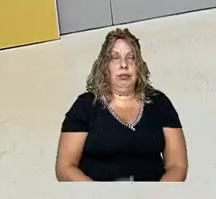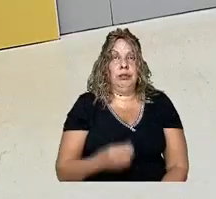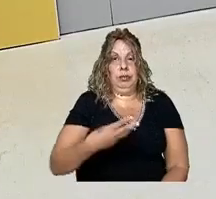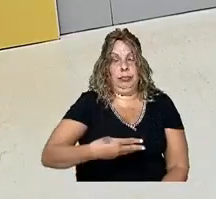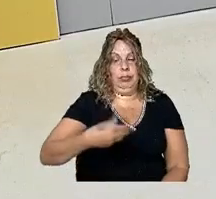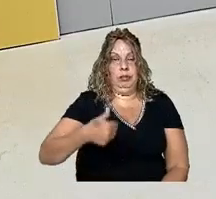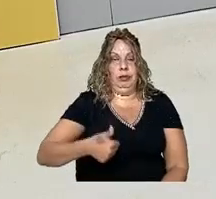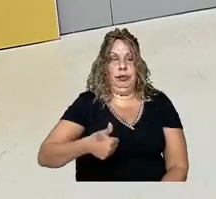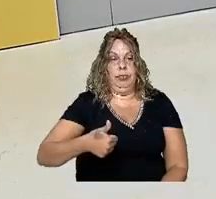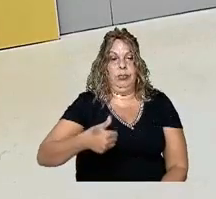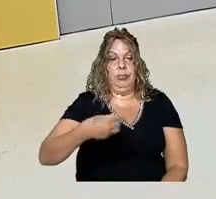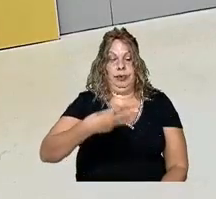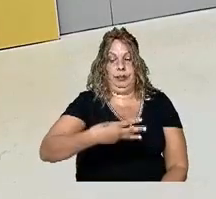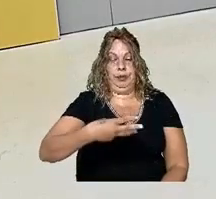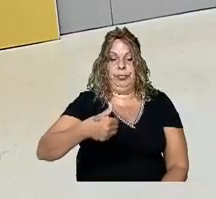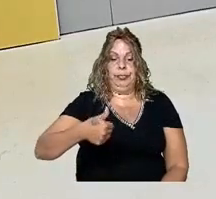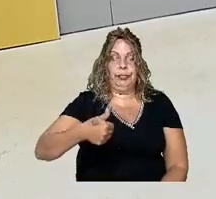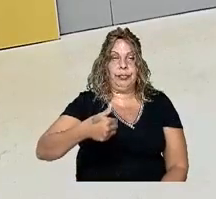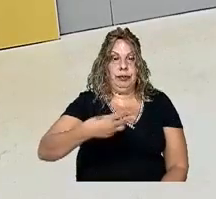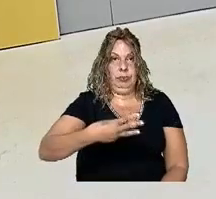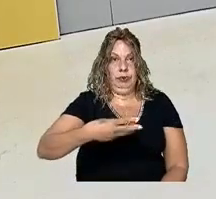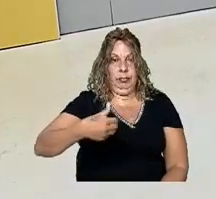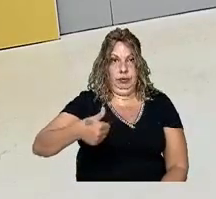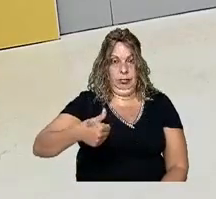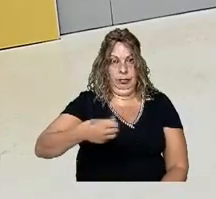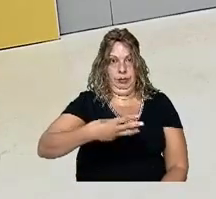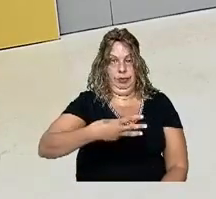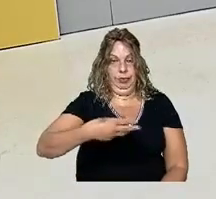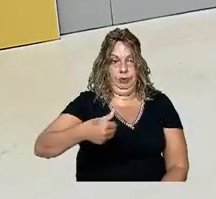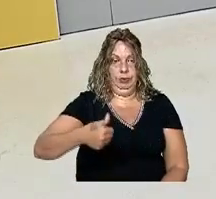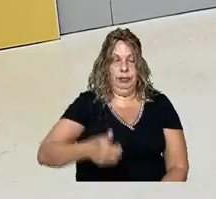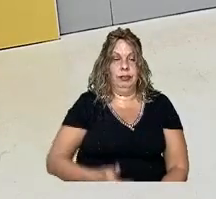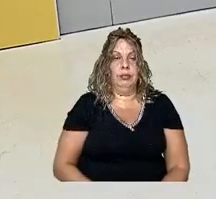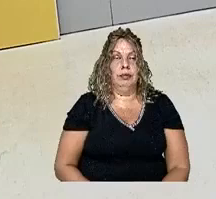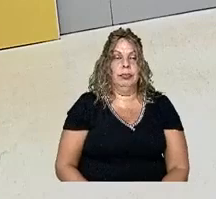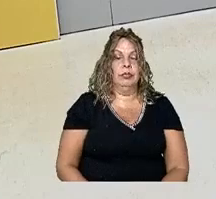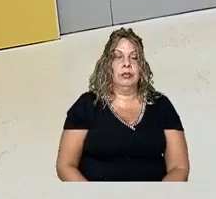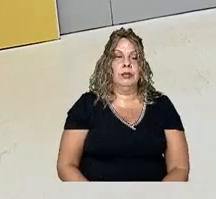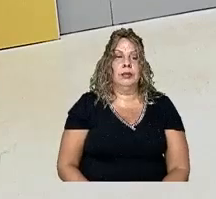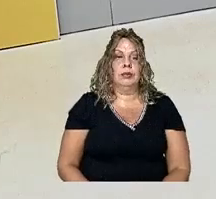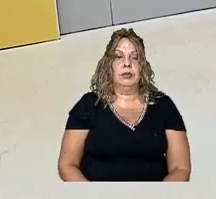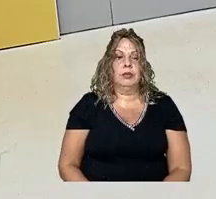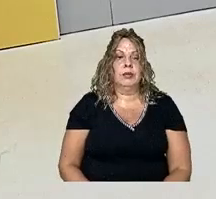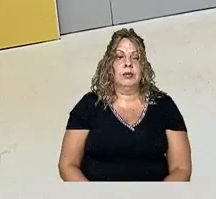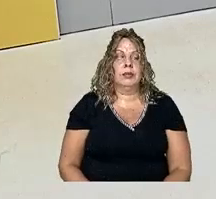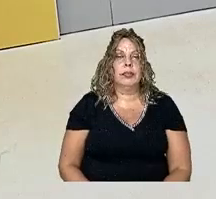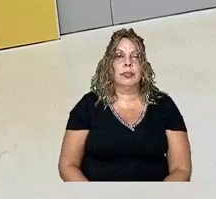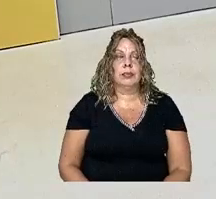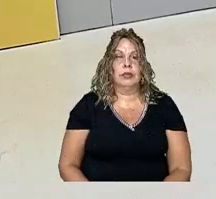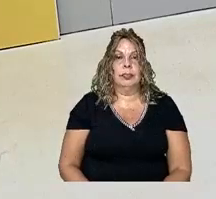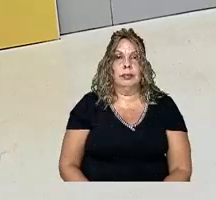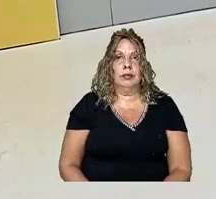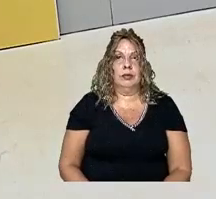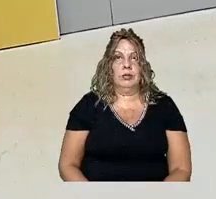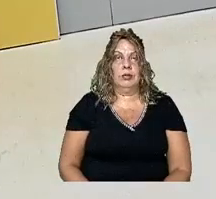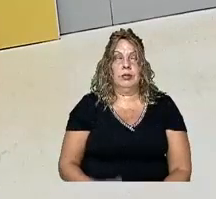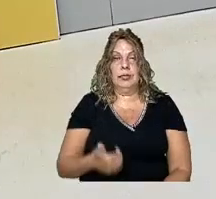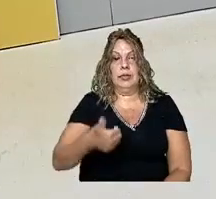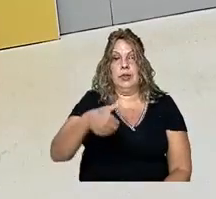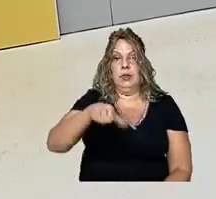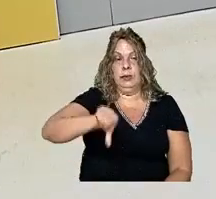31, 31, vale R$5.000, nosso primeiro prêmio de hoje. Tem bolinha para subir, a Clara nos